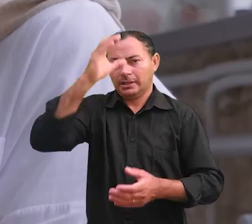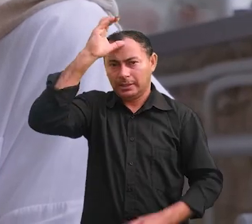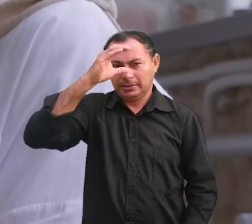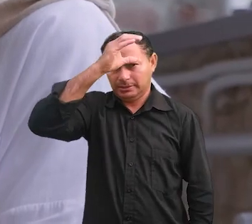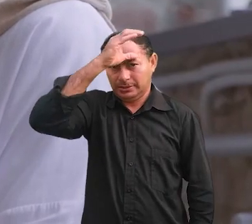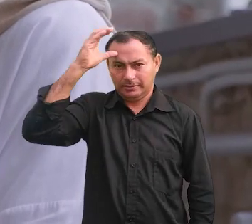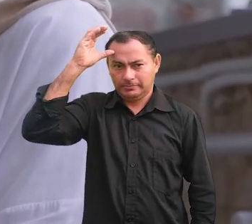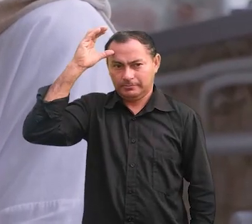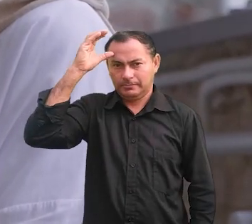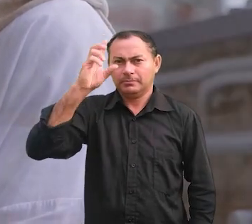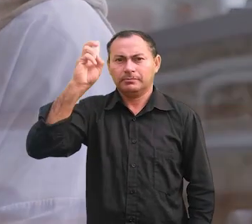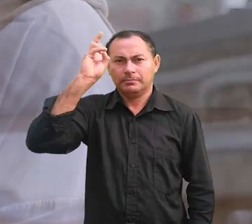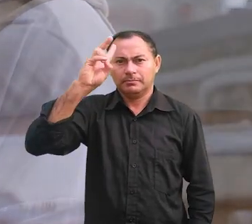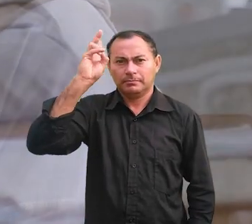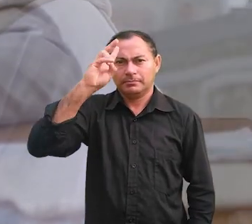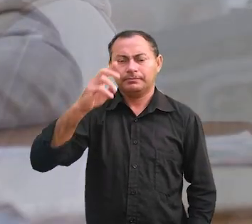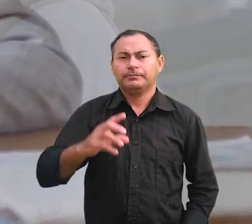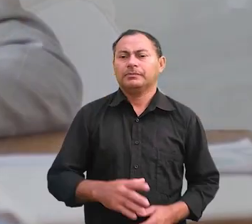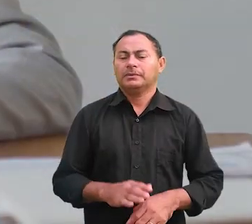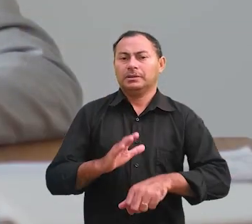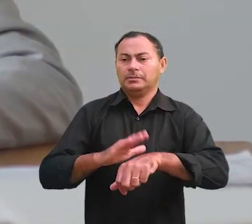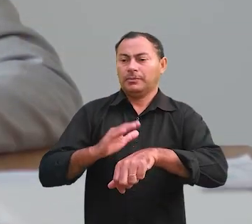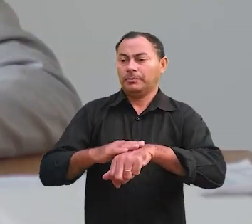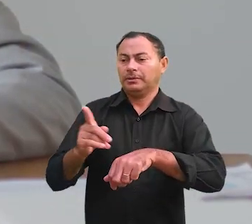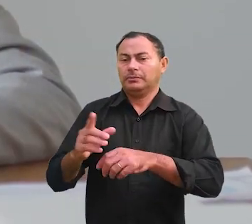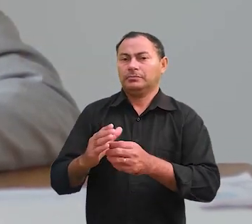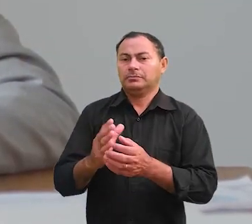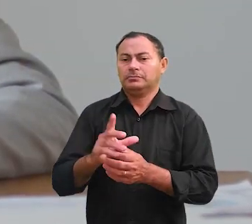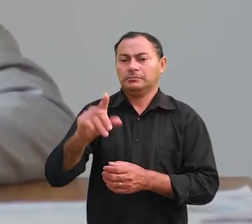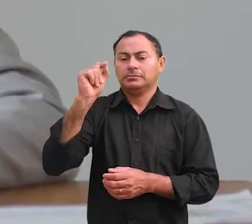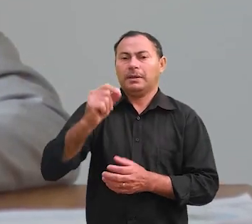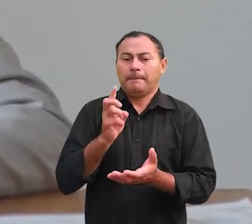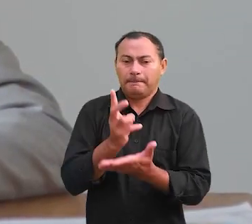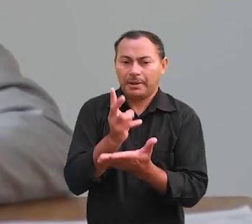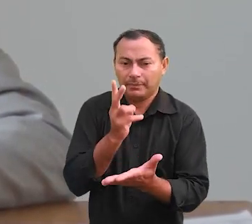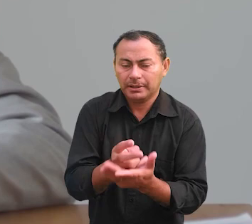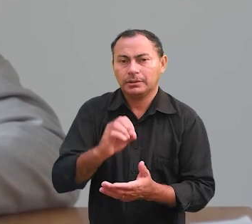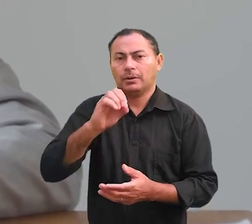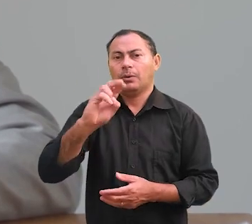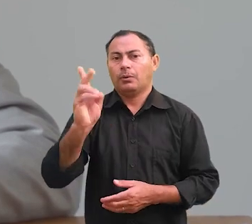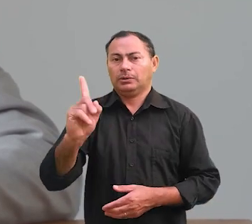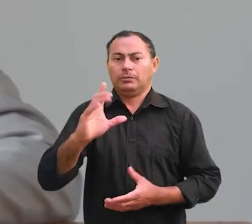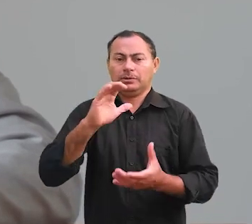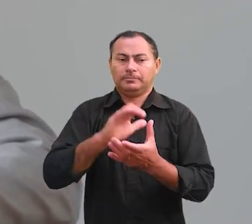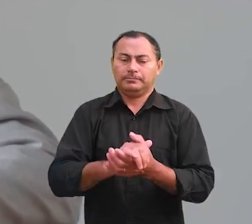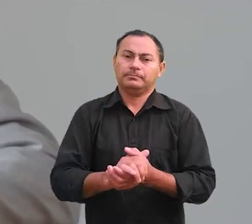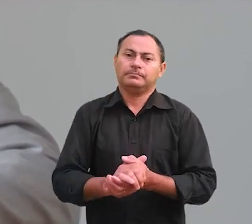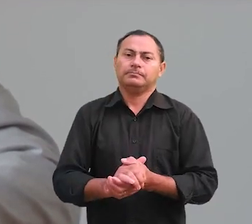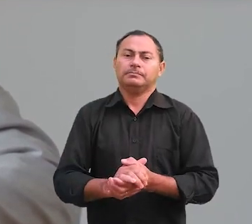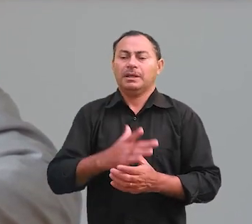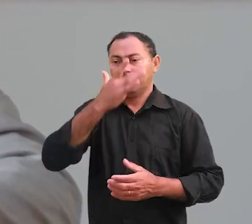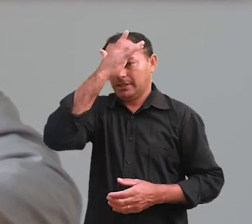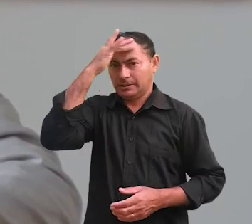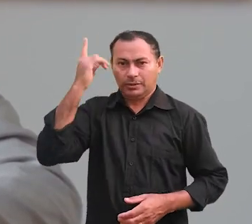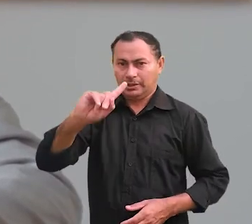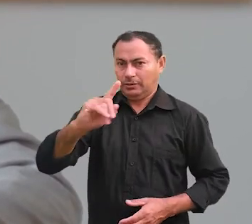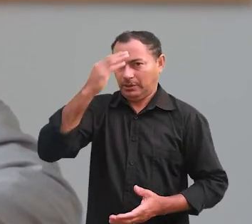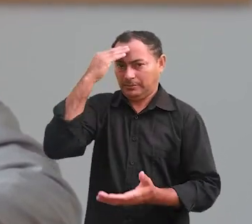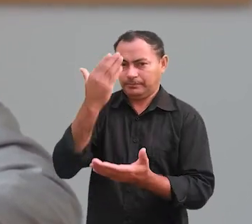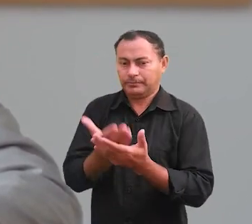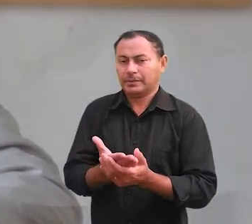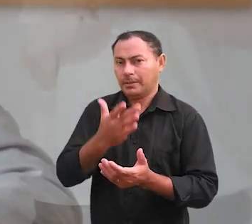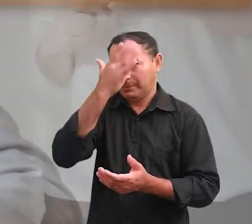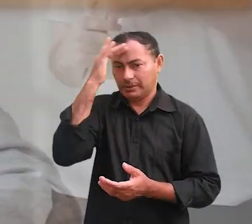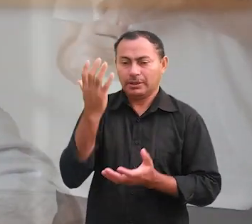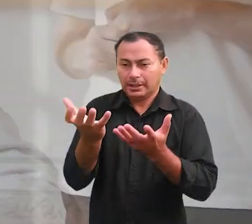realmente Cristã lembre-se que nesse caso a opção de permanecer ou não casado cabe ao incrédulo